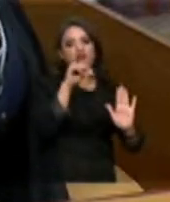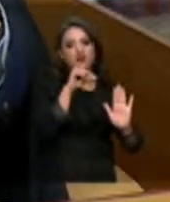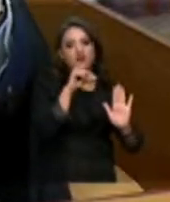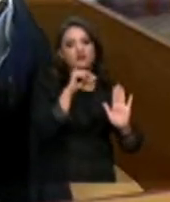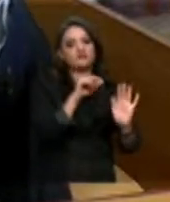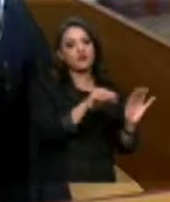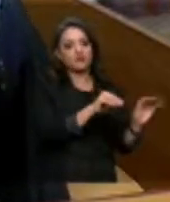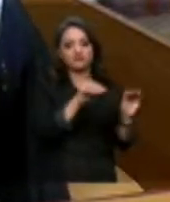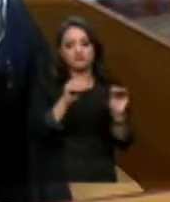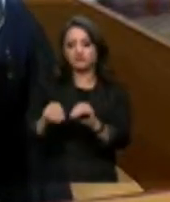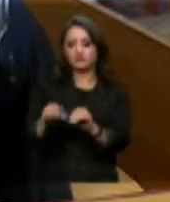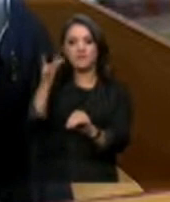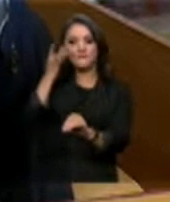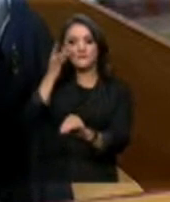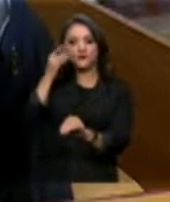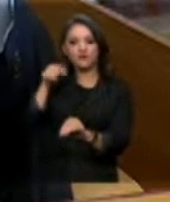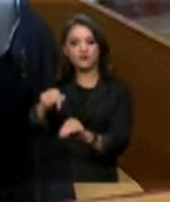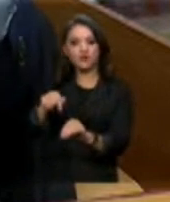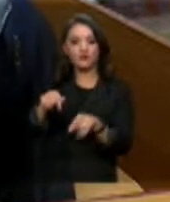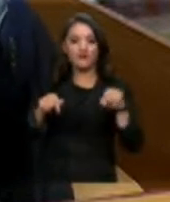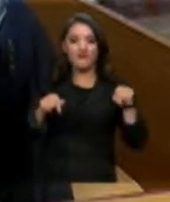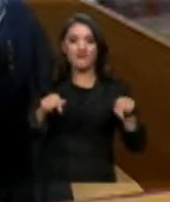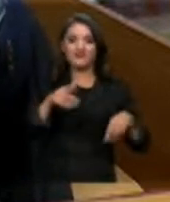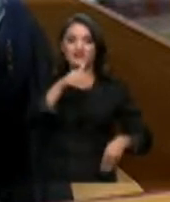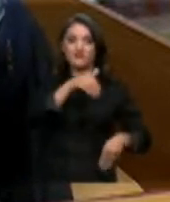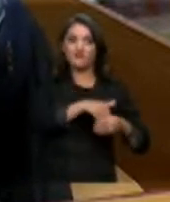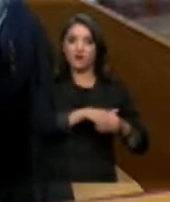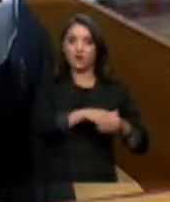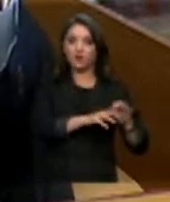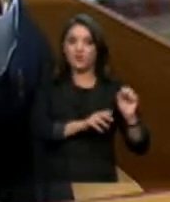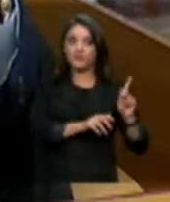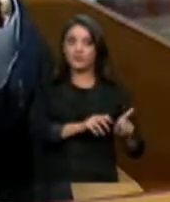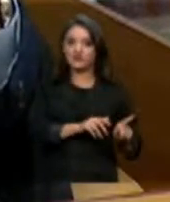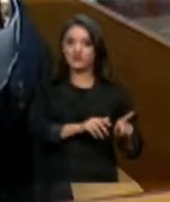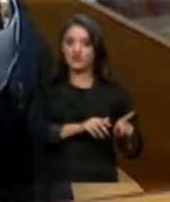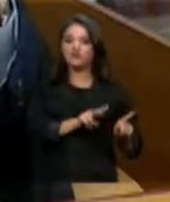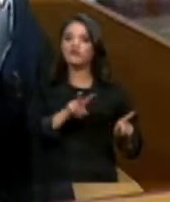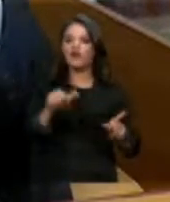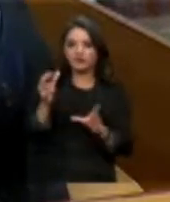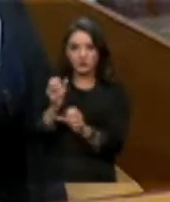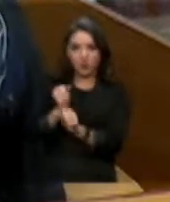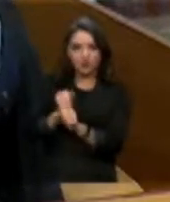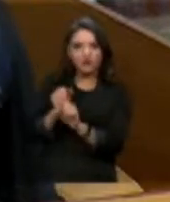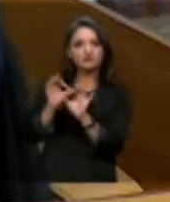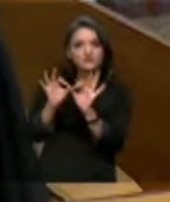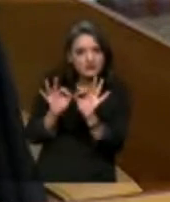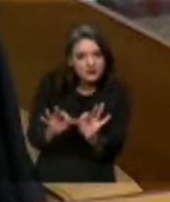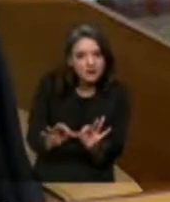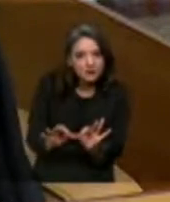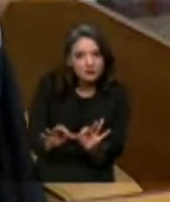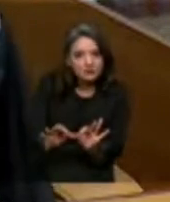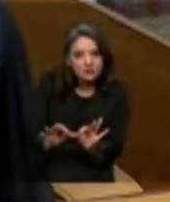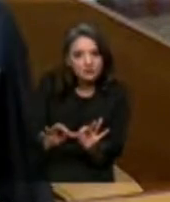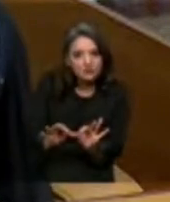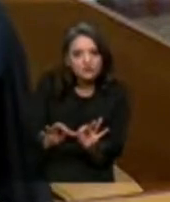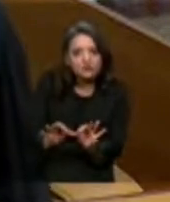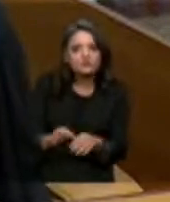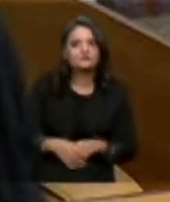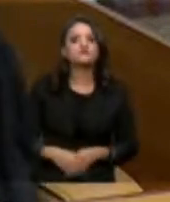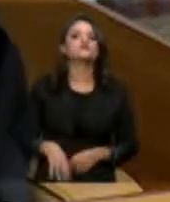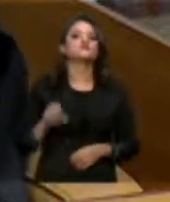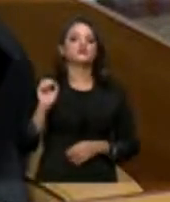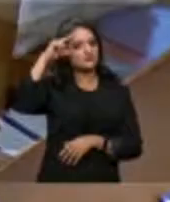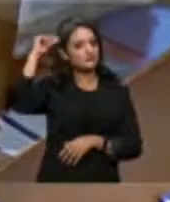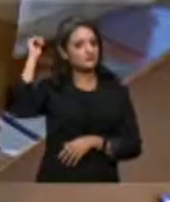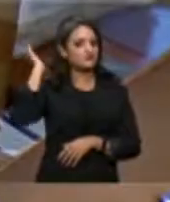físico, aquele voto dado pelo colega que se aposentou é computado. É essa a questão de ordem. Eu estou